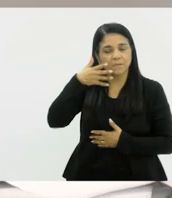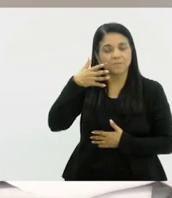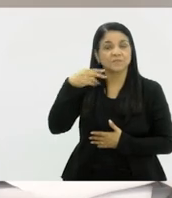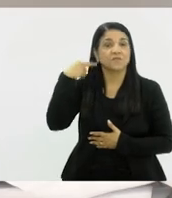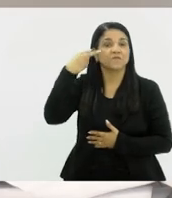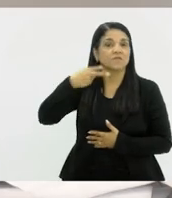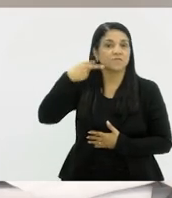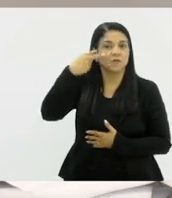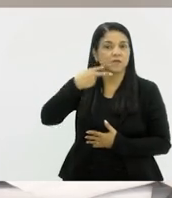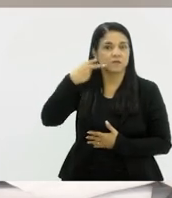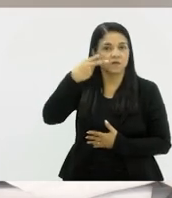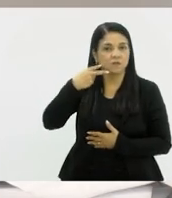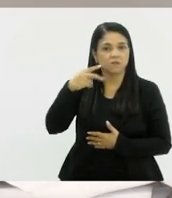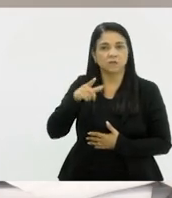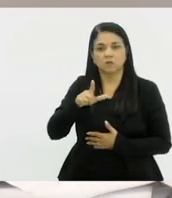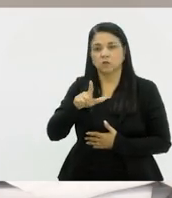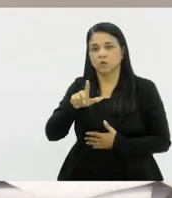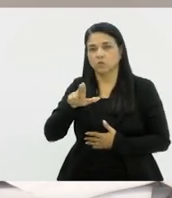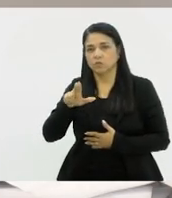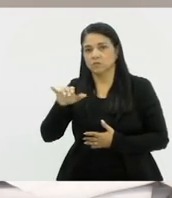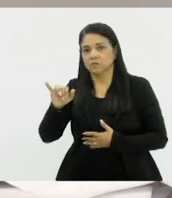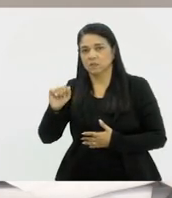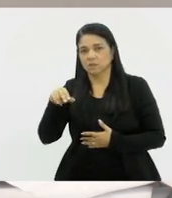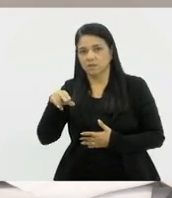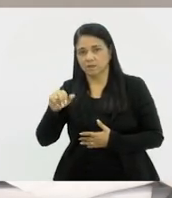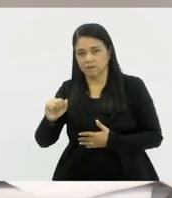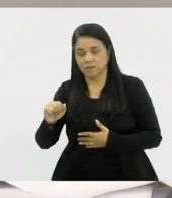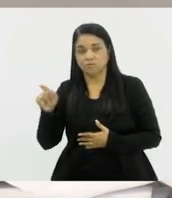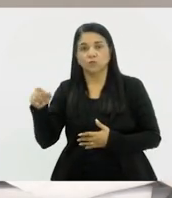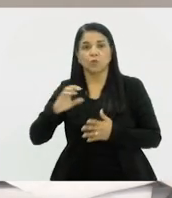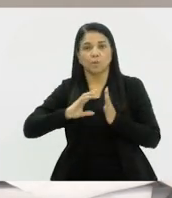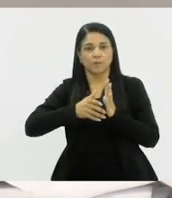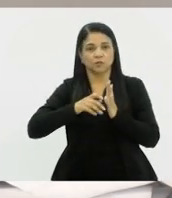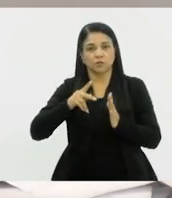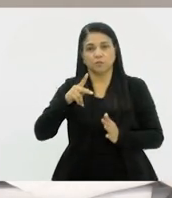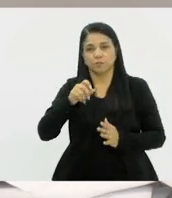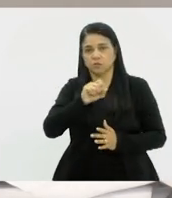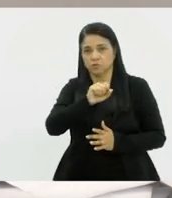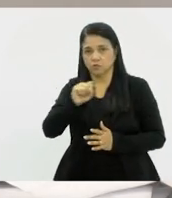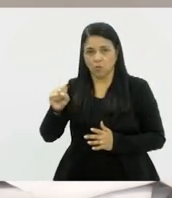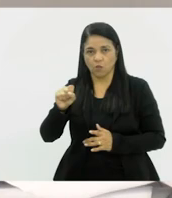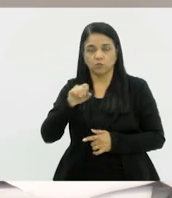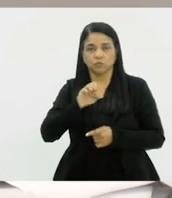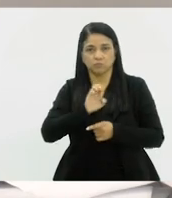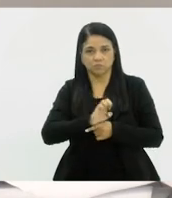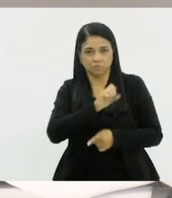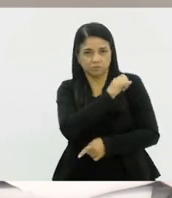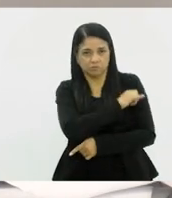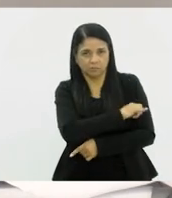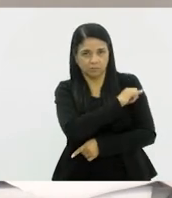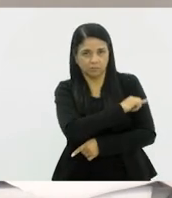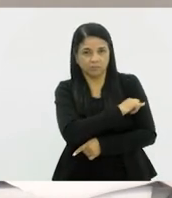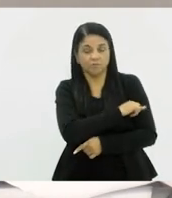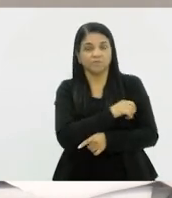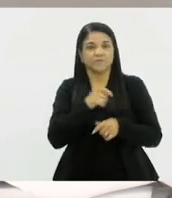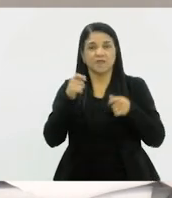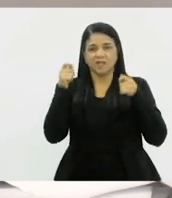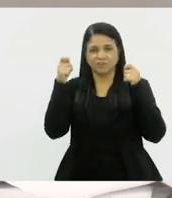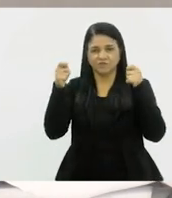vereadora Luciana boatê do pessoal aqui do Rio de Janeiro que é uma